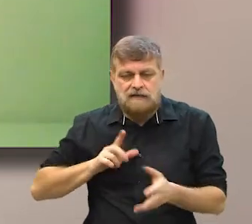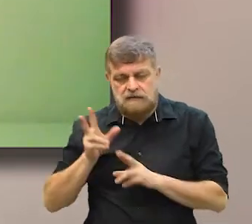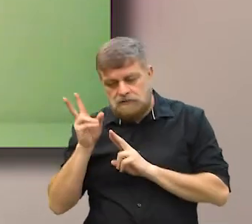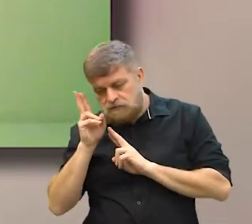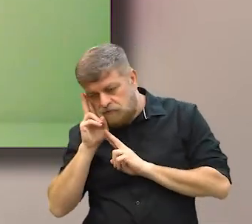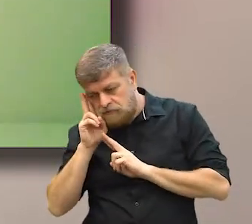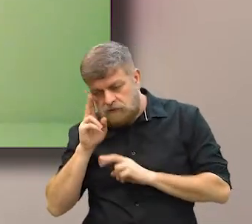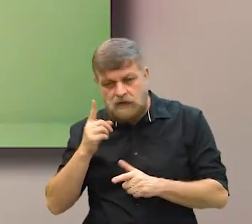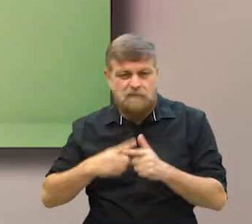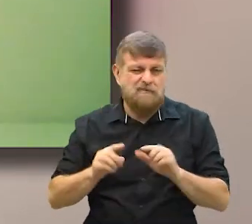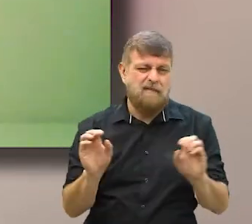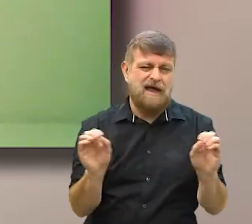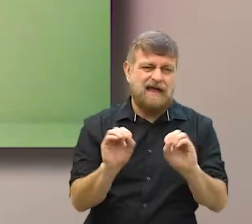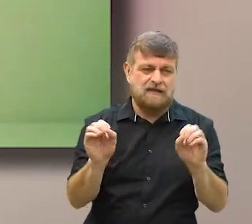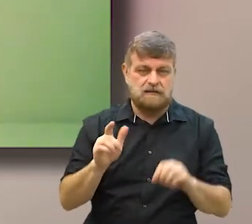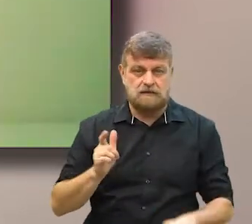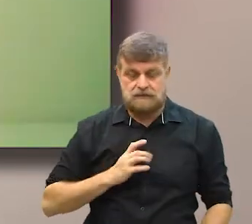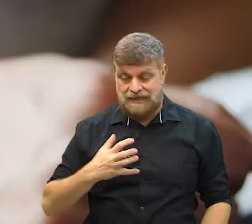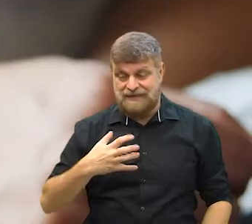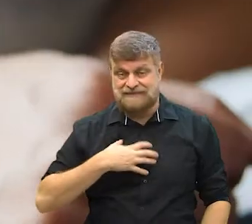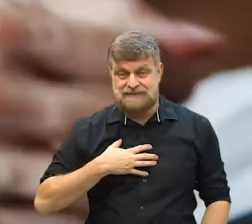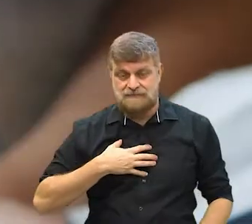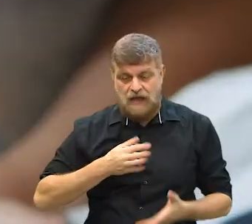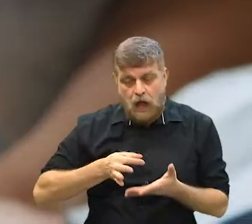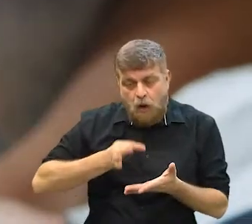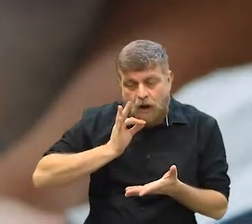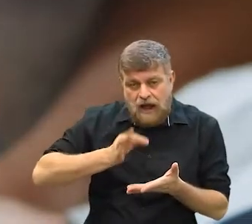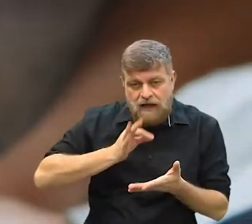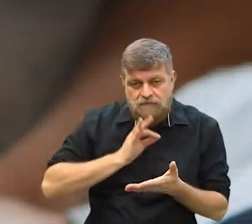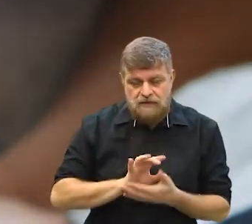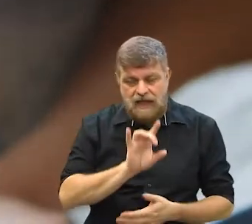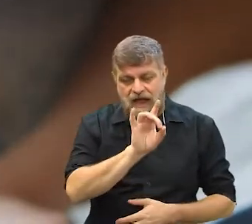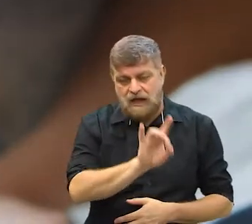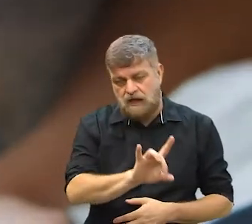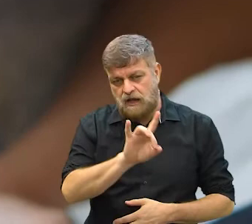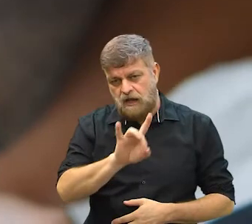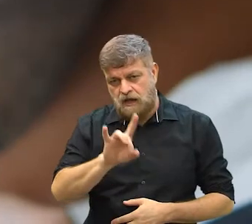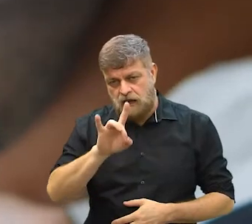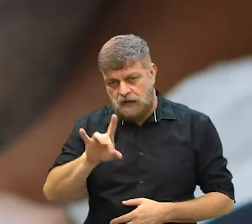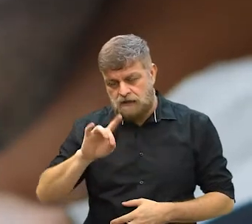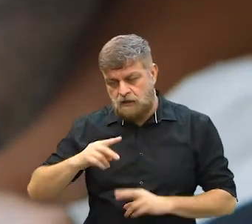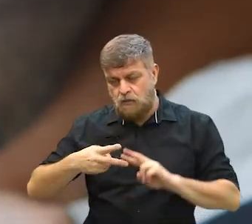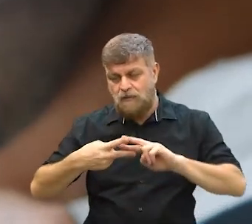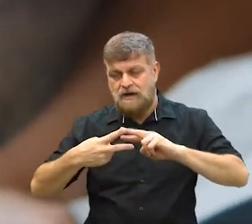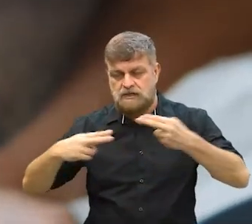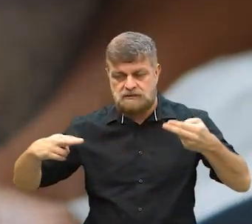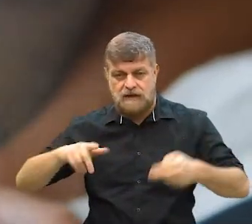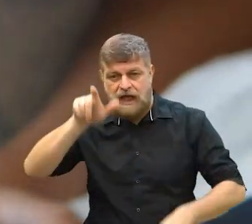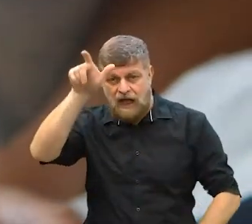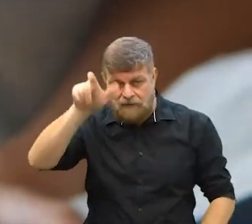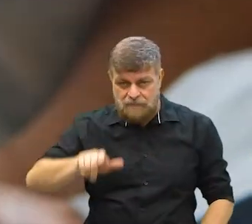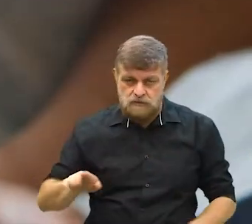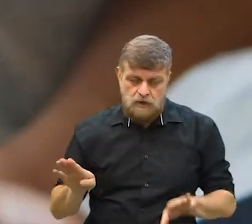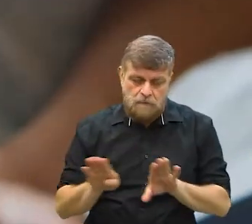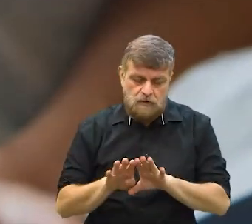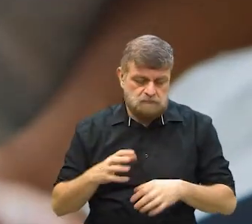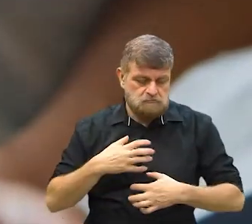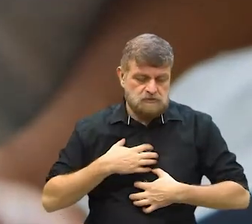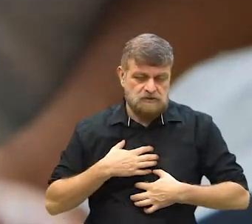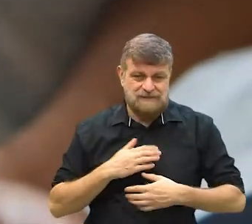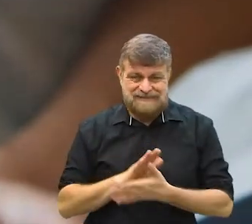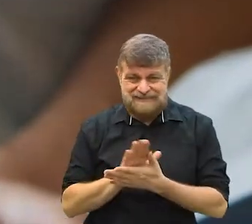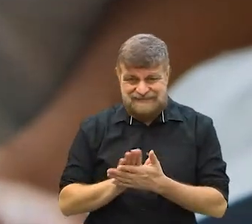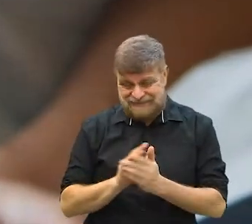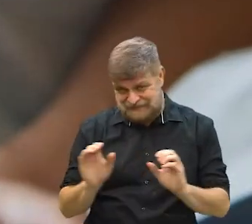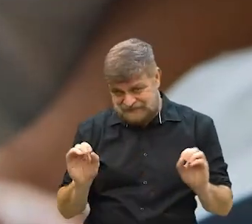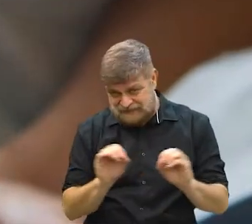não me causa problema algum. Pois é, a sensibilidade ao café, ela é, de uma certa maneira, genética. Então, o indivíduo pode até